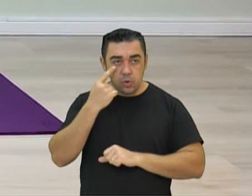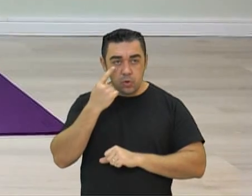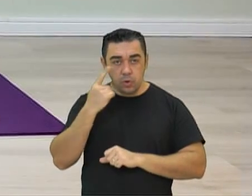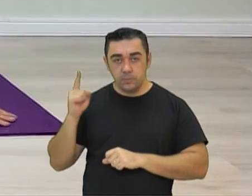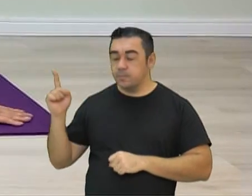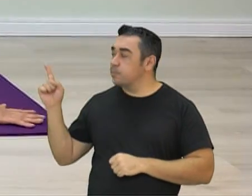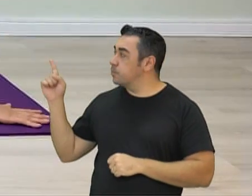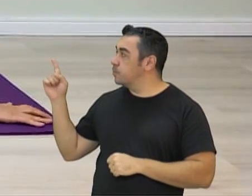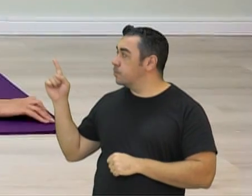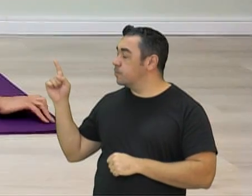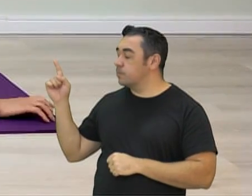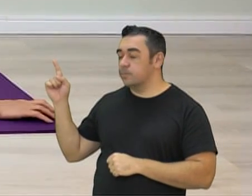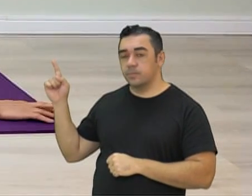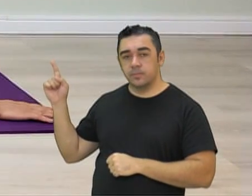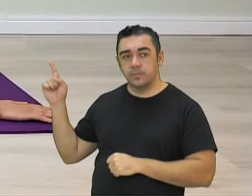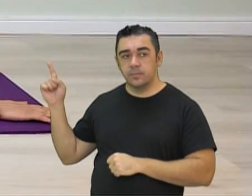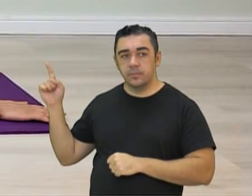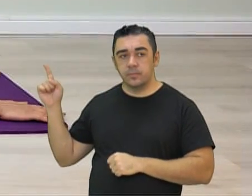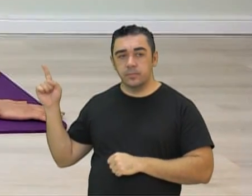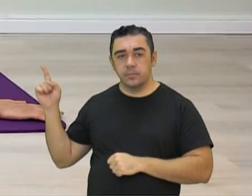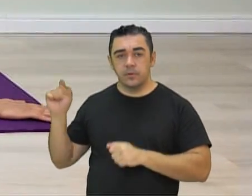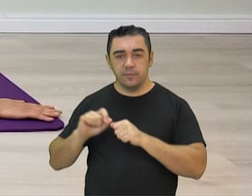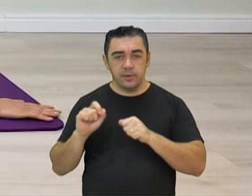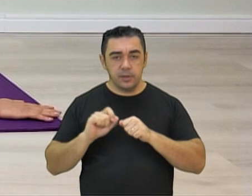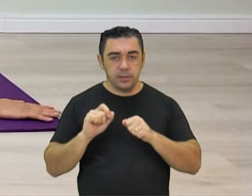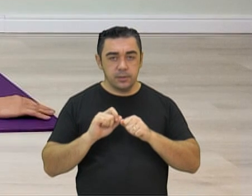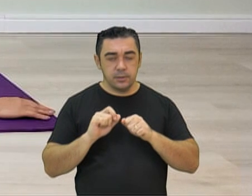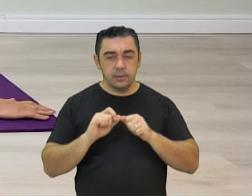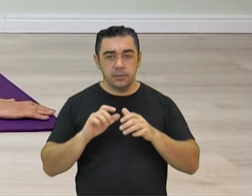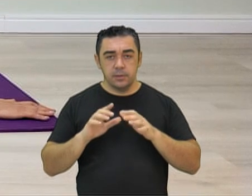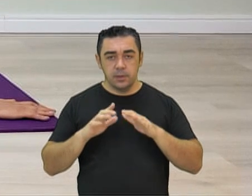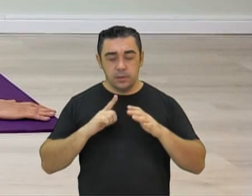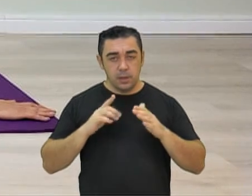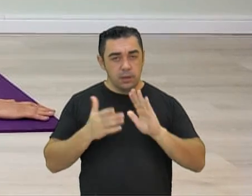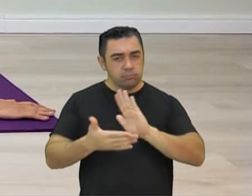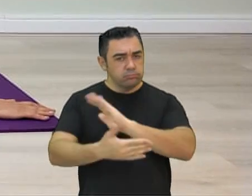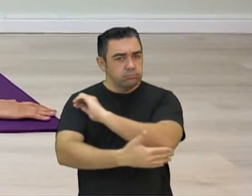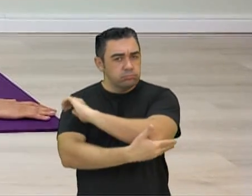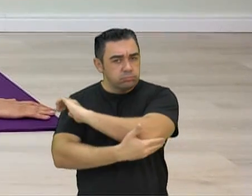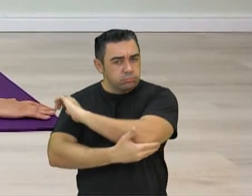vai fazer um pouquinho a criança. Descansar.